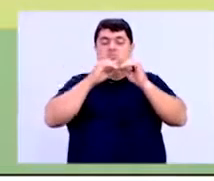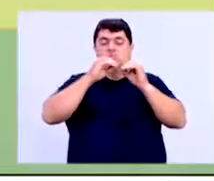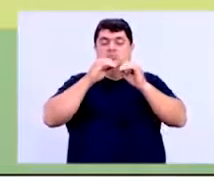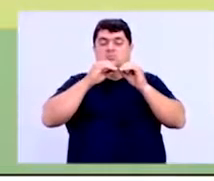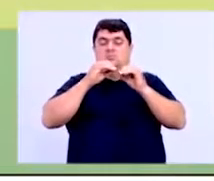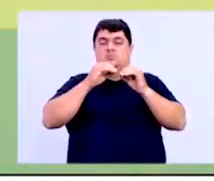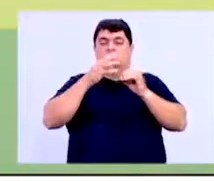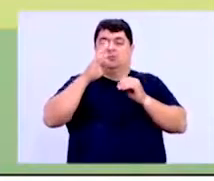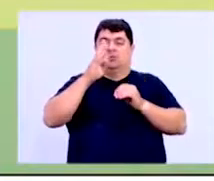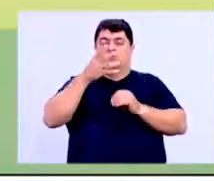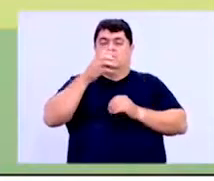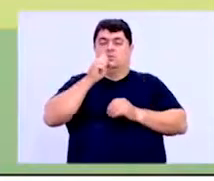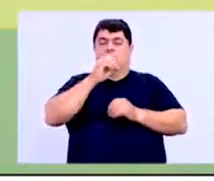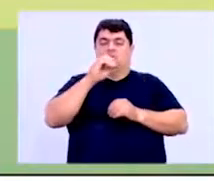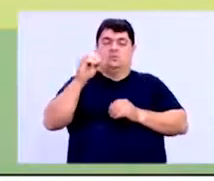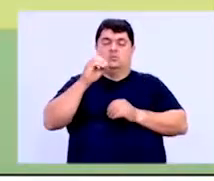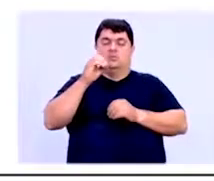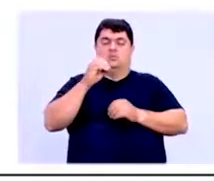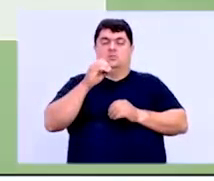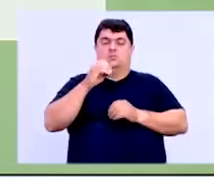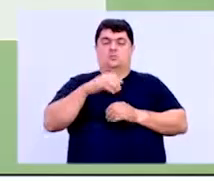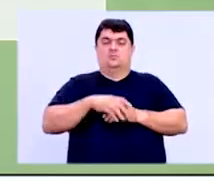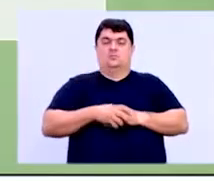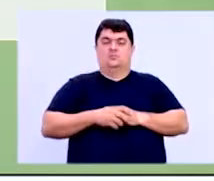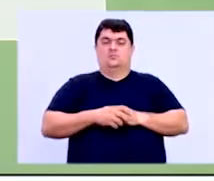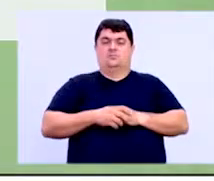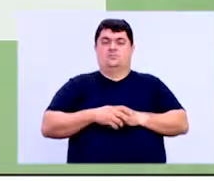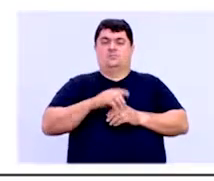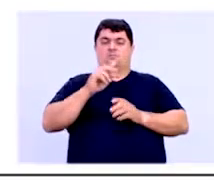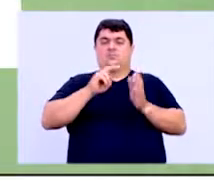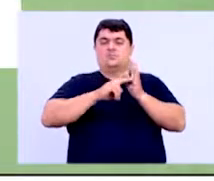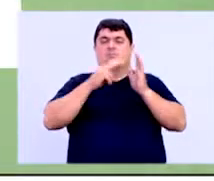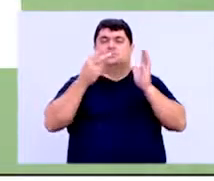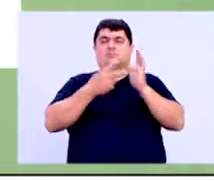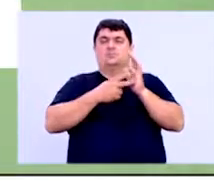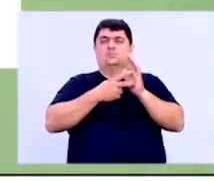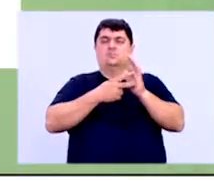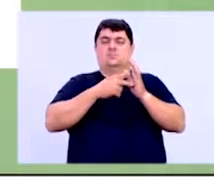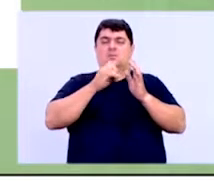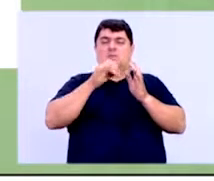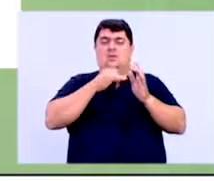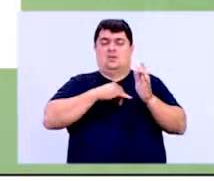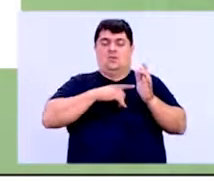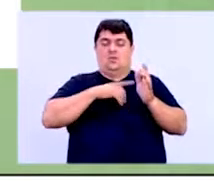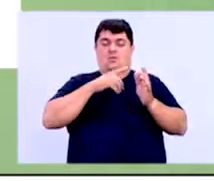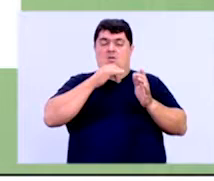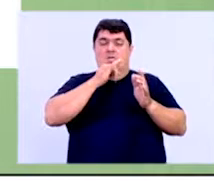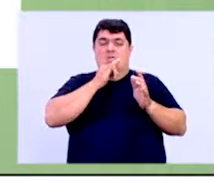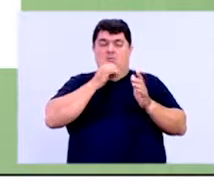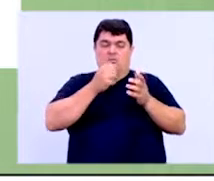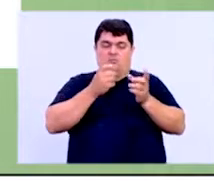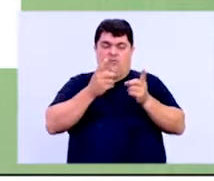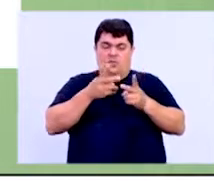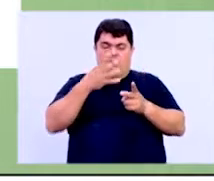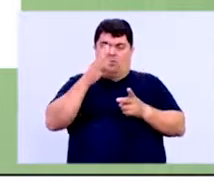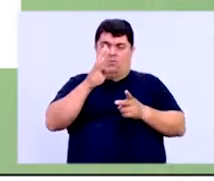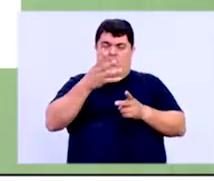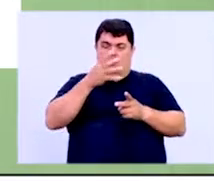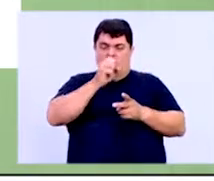de 4.800 significa o quê? Vamos voltar lá. Significa que quando eu vender 4.800